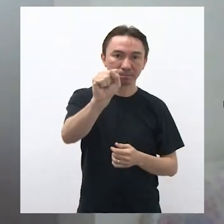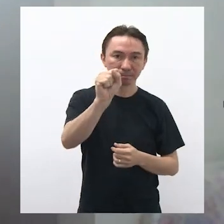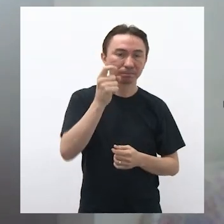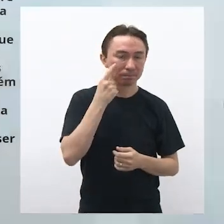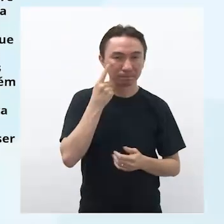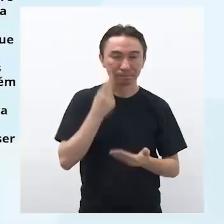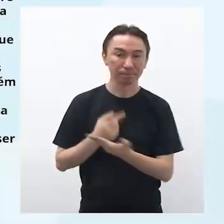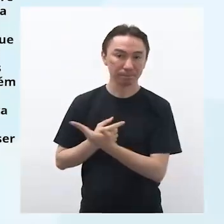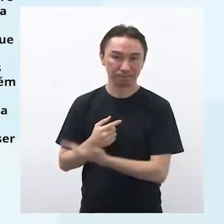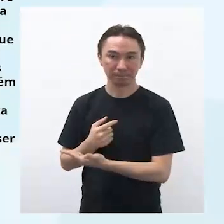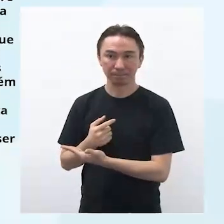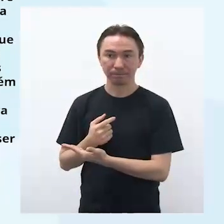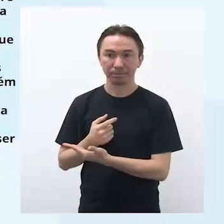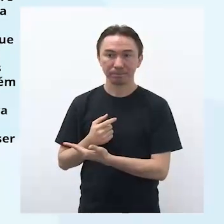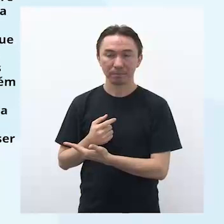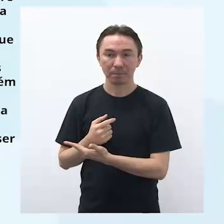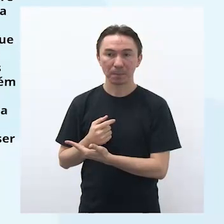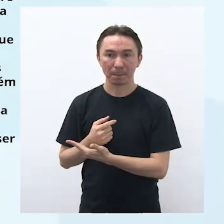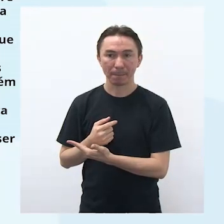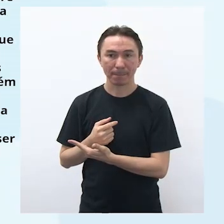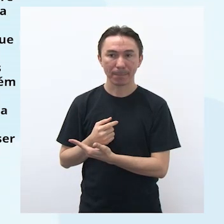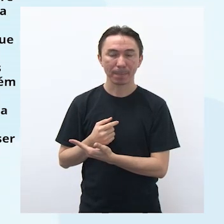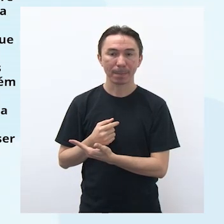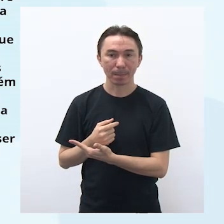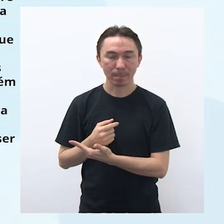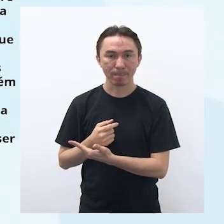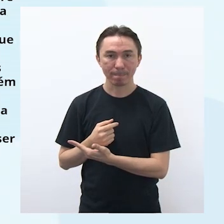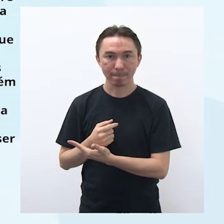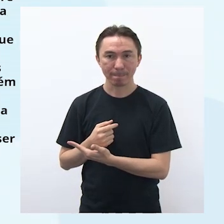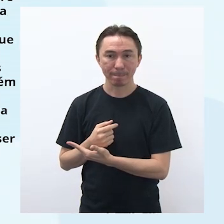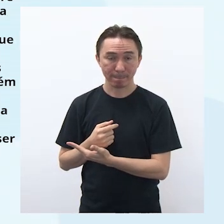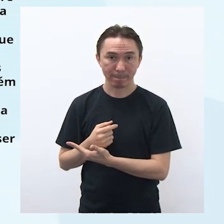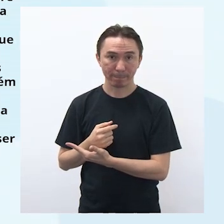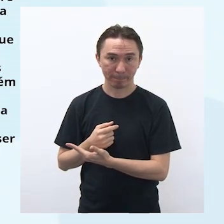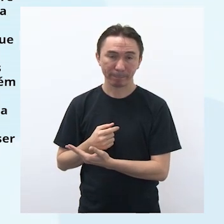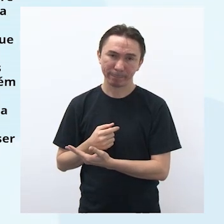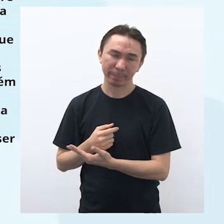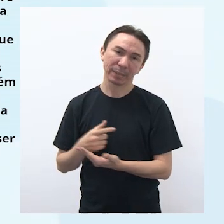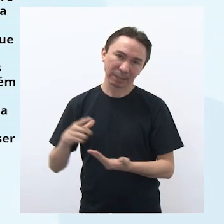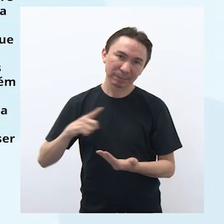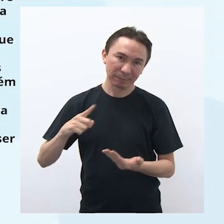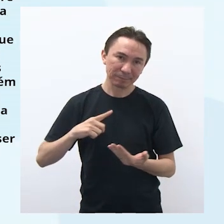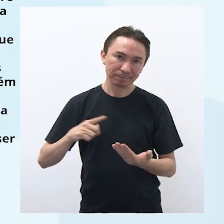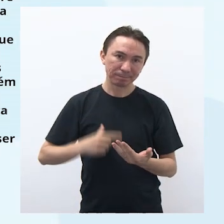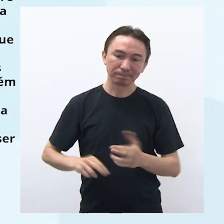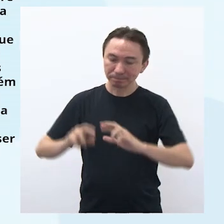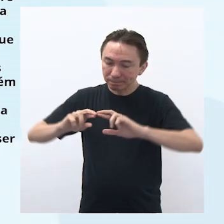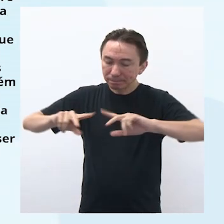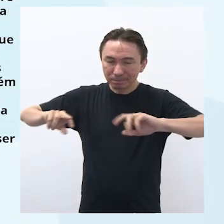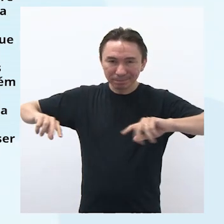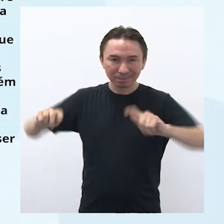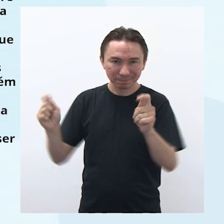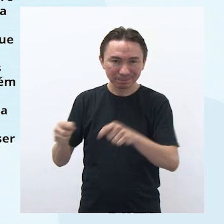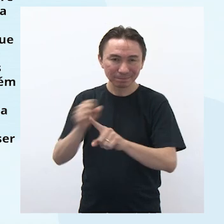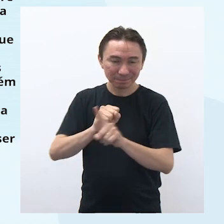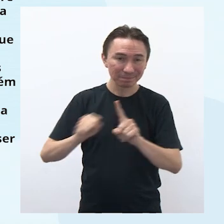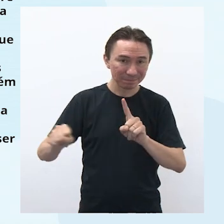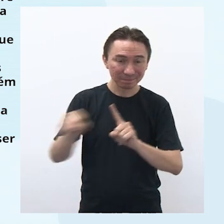então, Giovanni, para nós, e a gente reforça aqui, que quando a gente está trabalhando competências socioemocionais